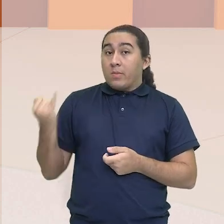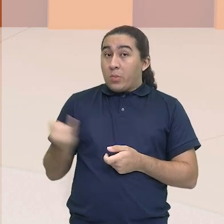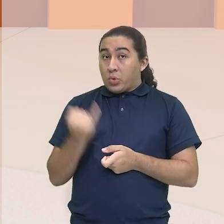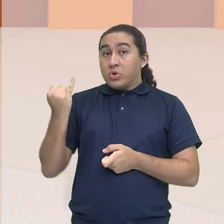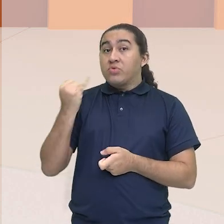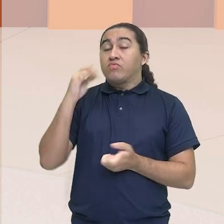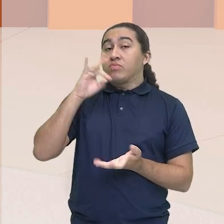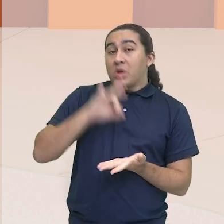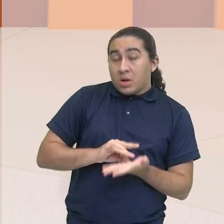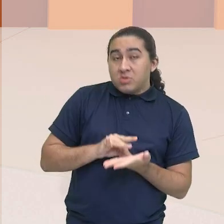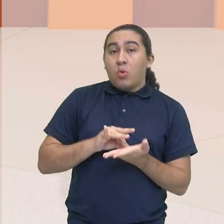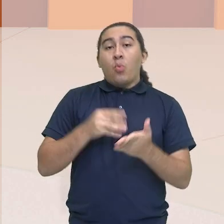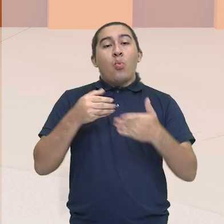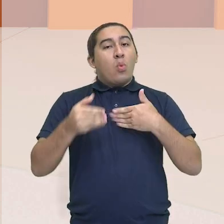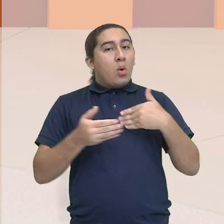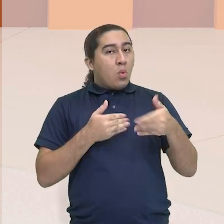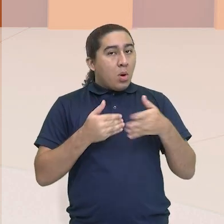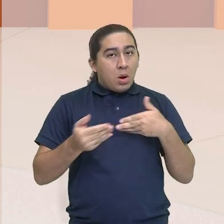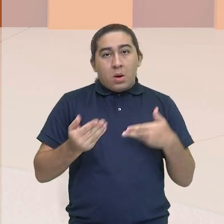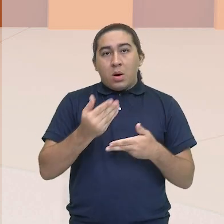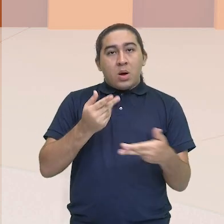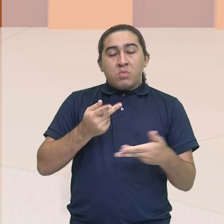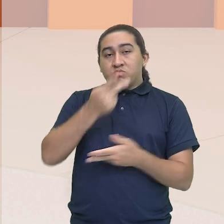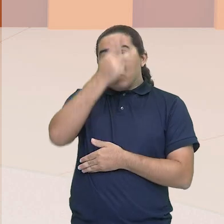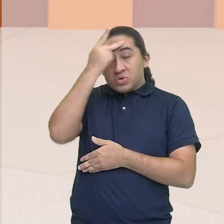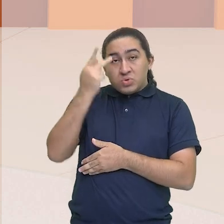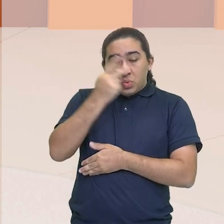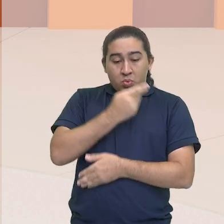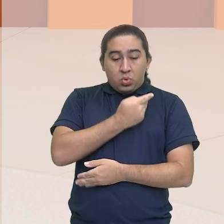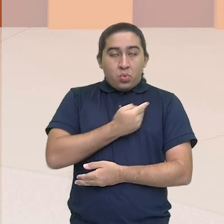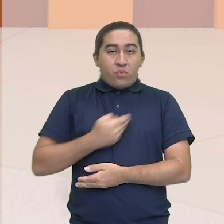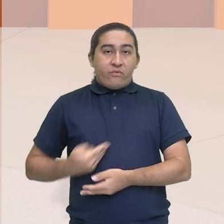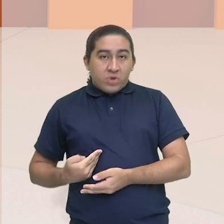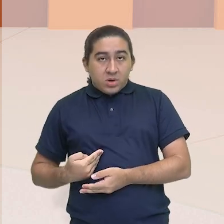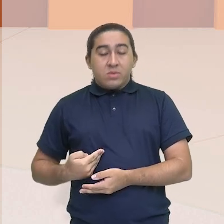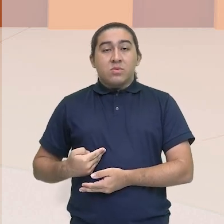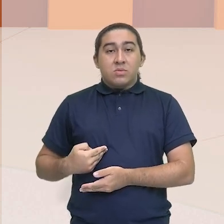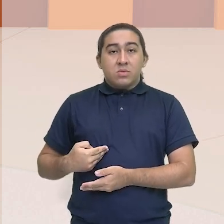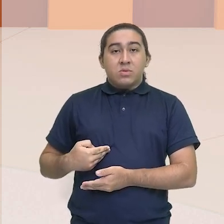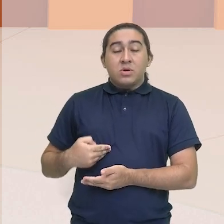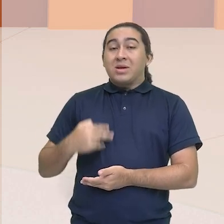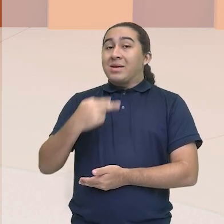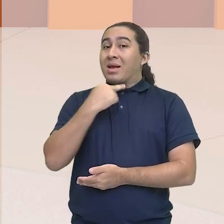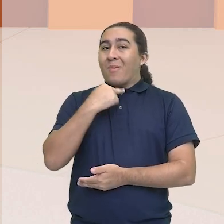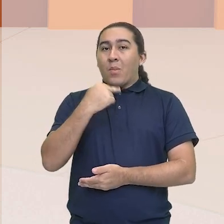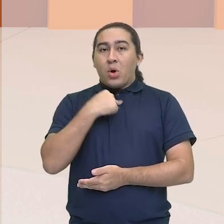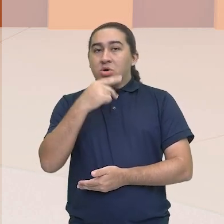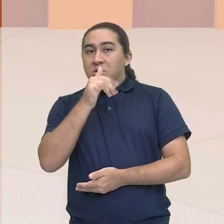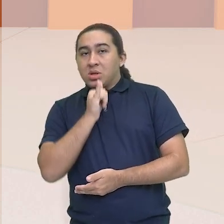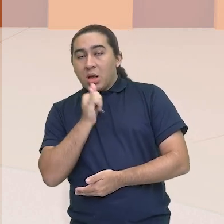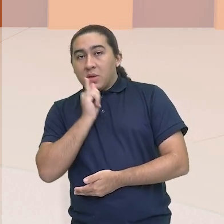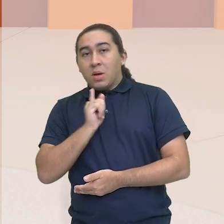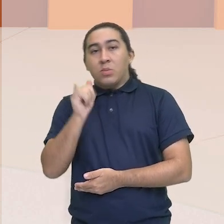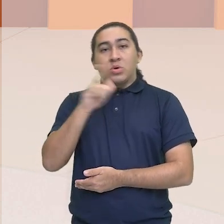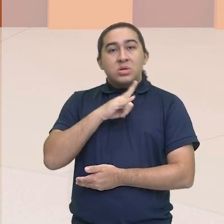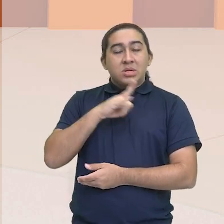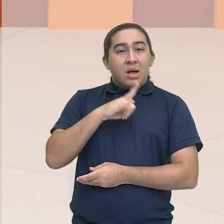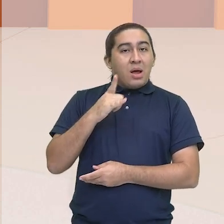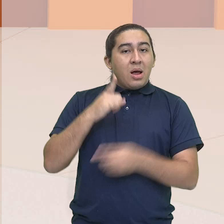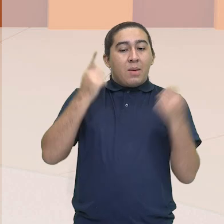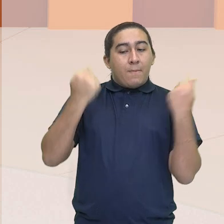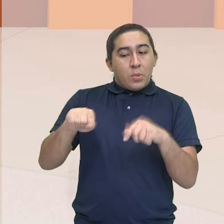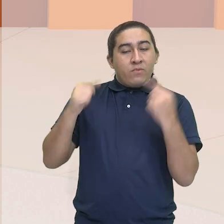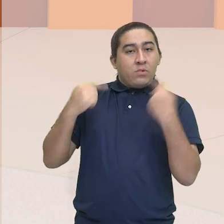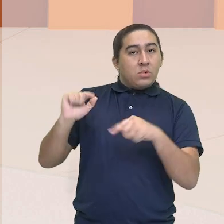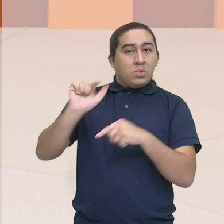para qualquer governante. Um governante não pode ficar queimando ponte com países.